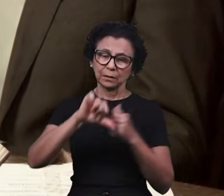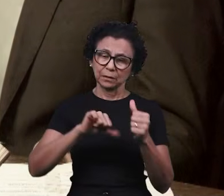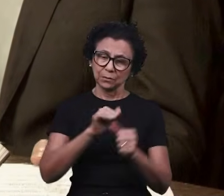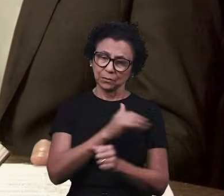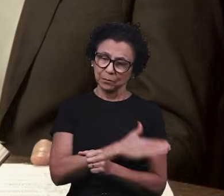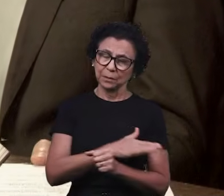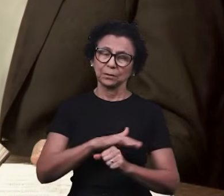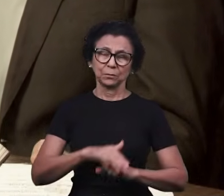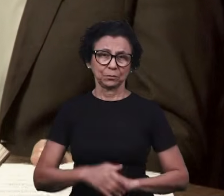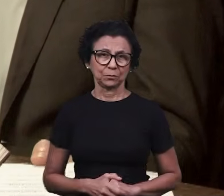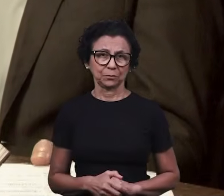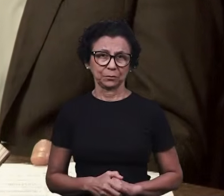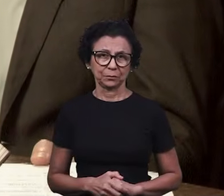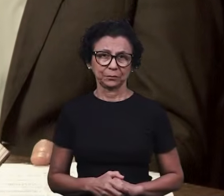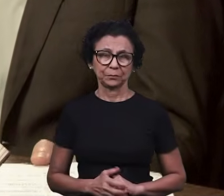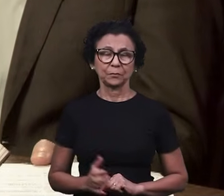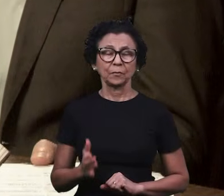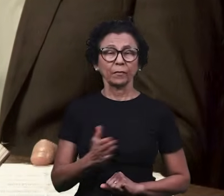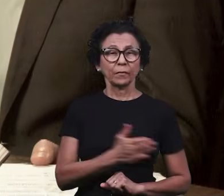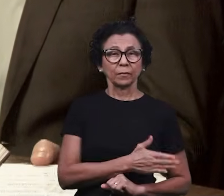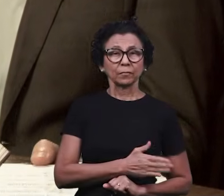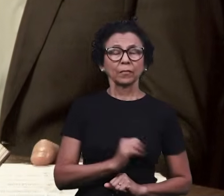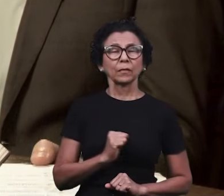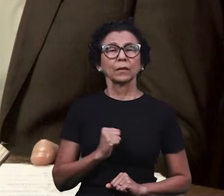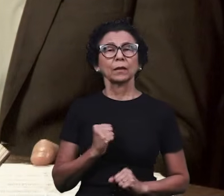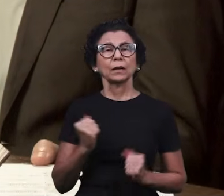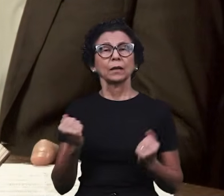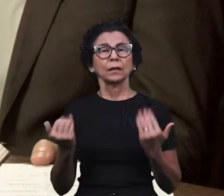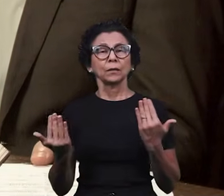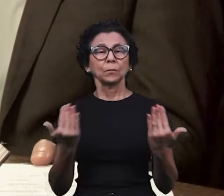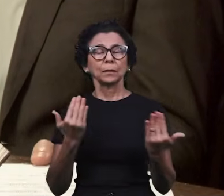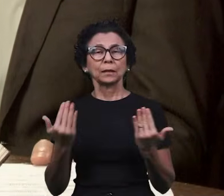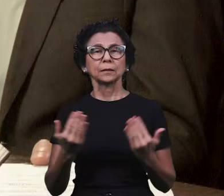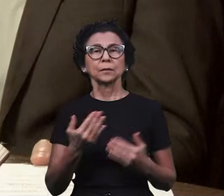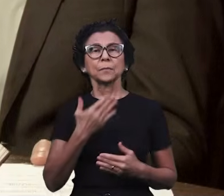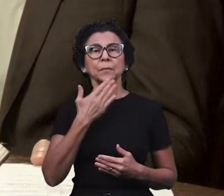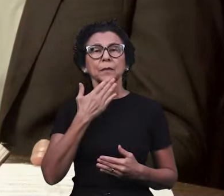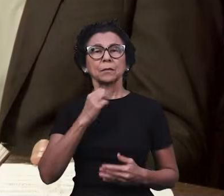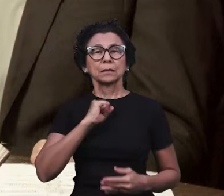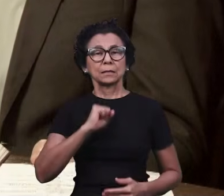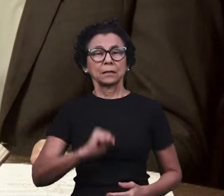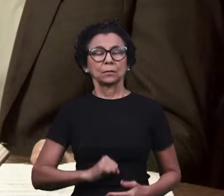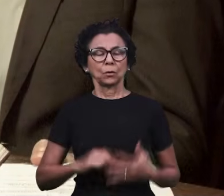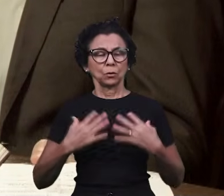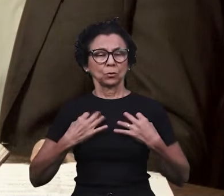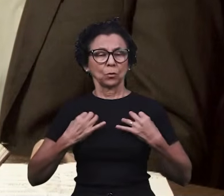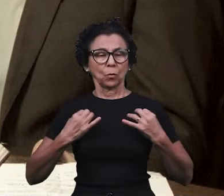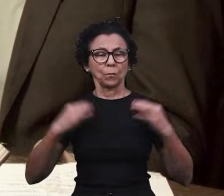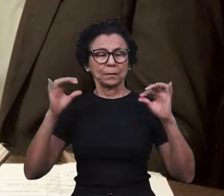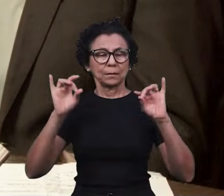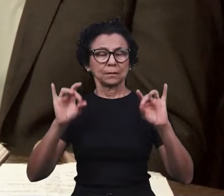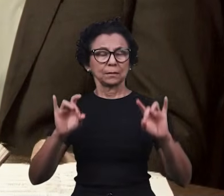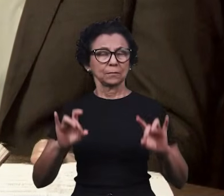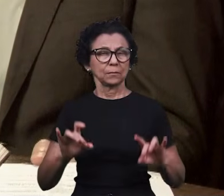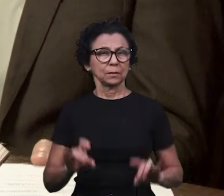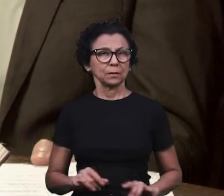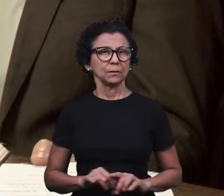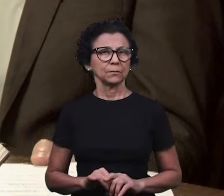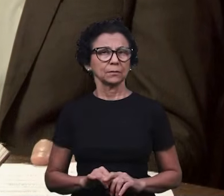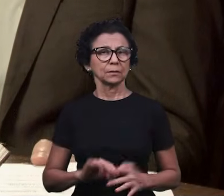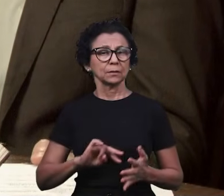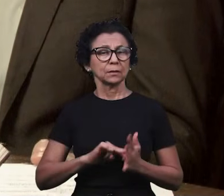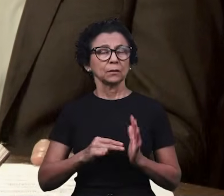vestes sacerdotais, vestes de santidade. É aquilo que Deus vai fazer na nossa